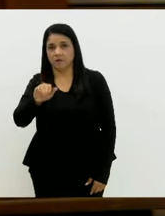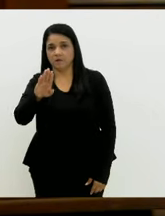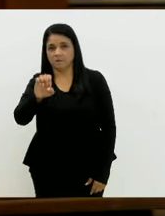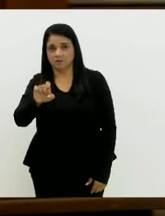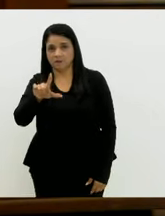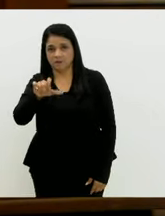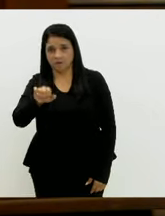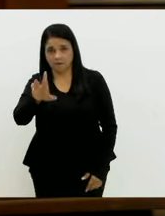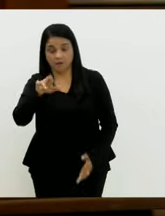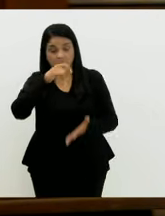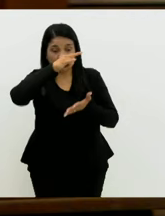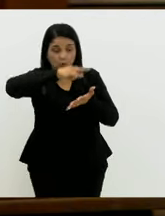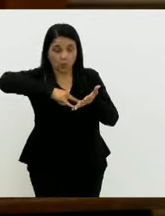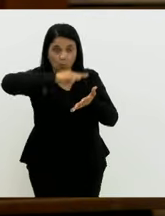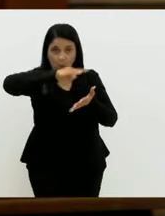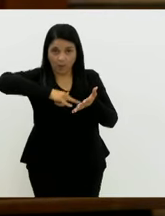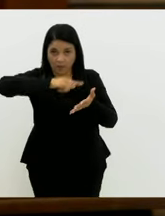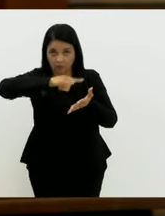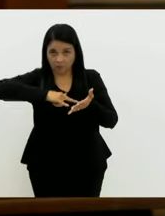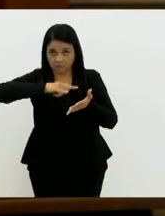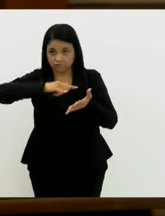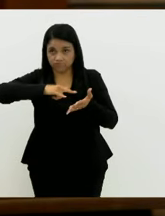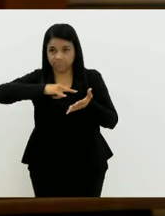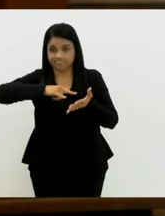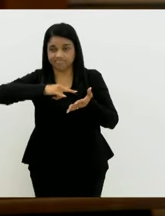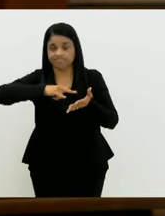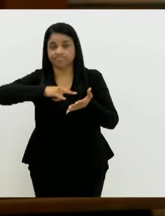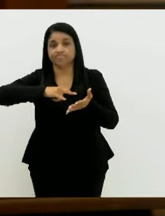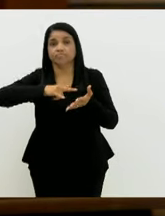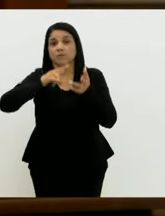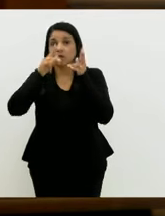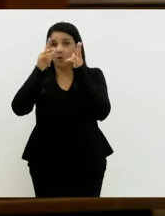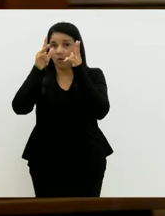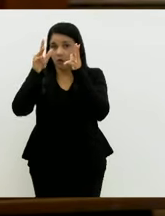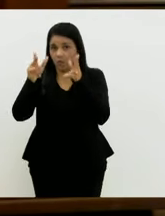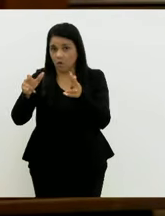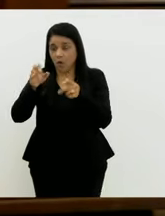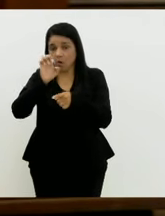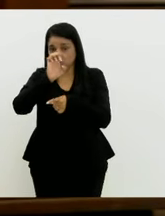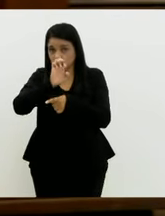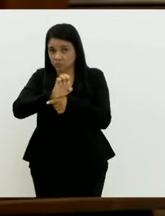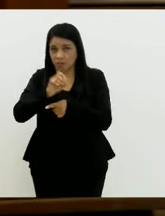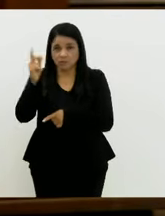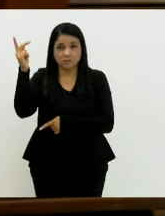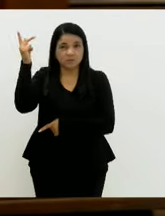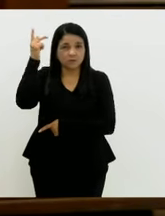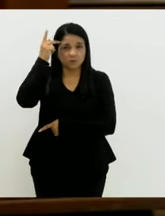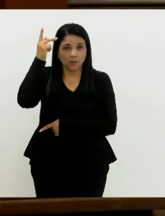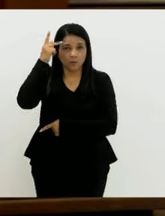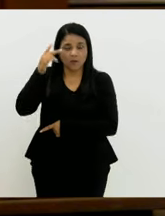Cozzolino. Na mesma linha que foi feita pelo Estado de São Paulo, ao TCU,